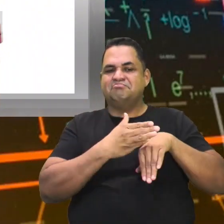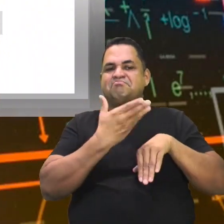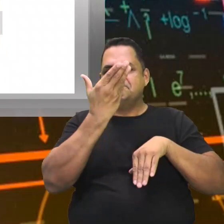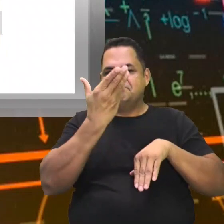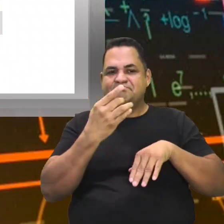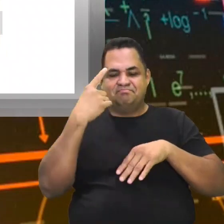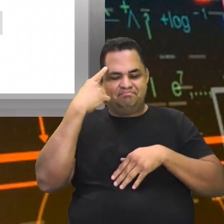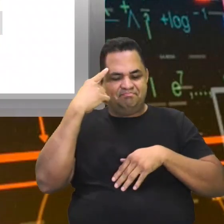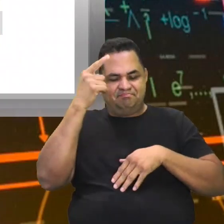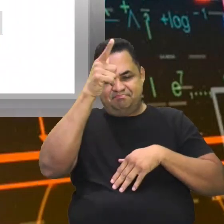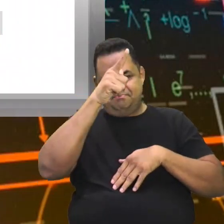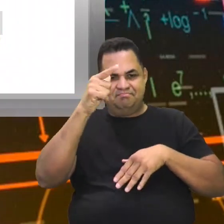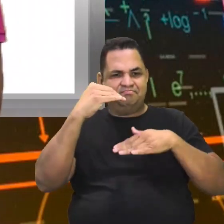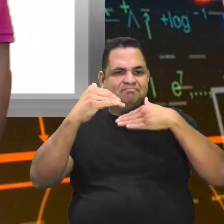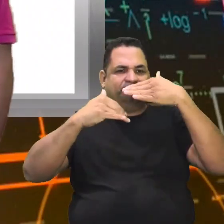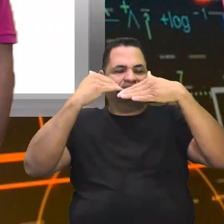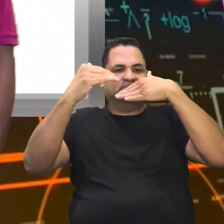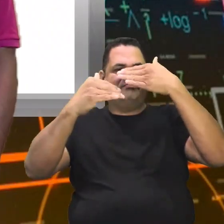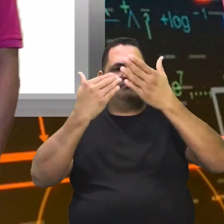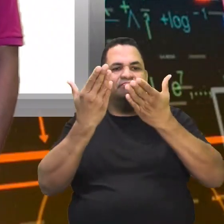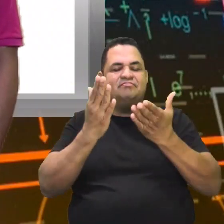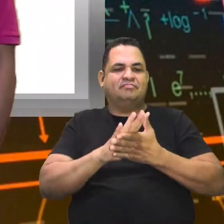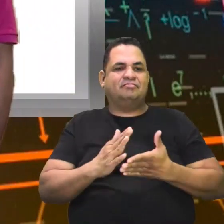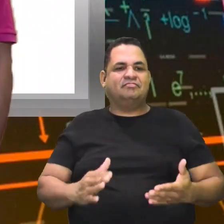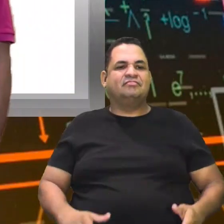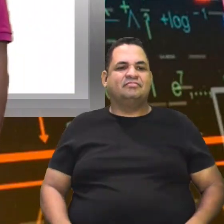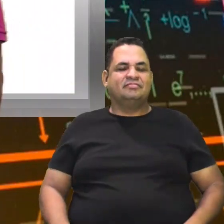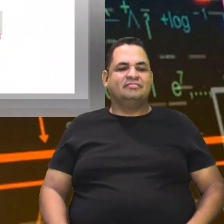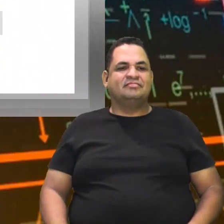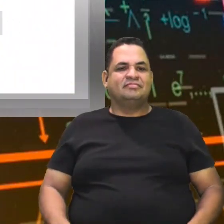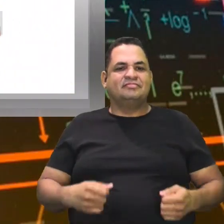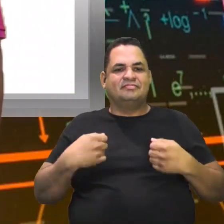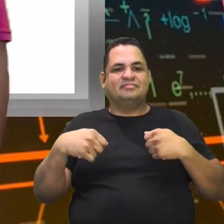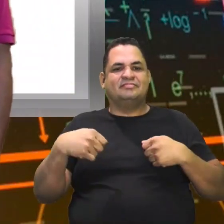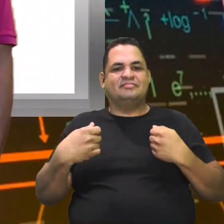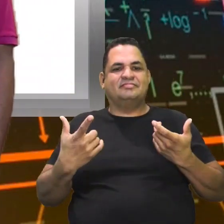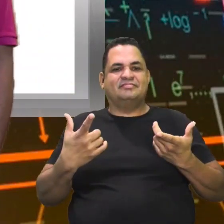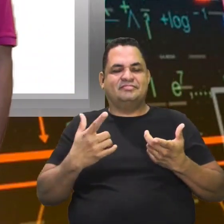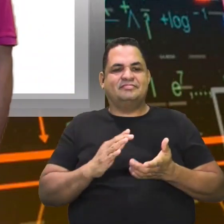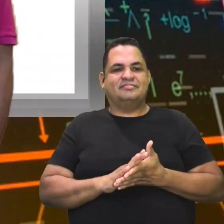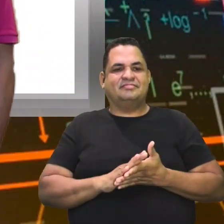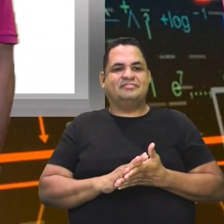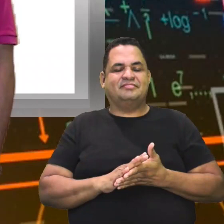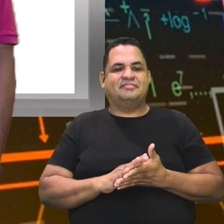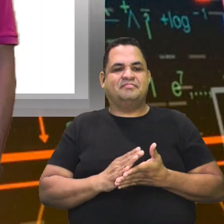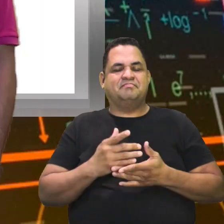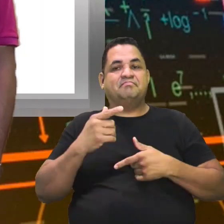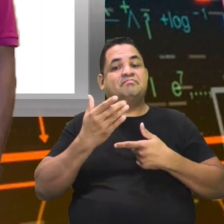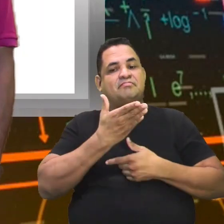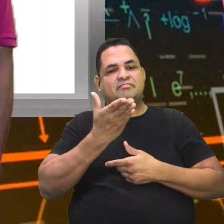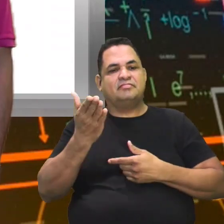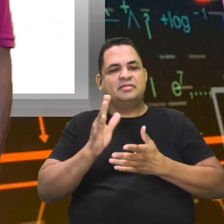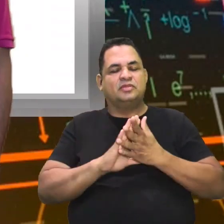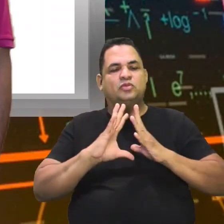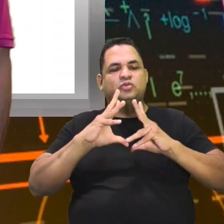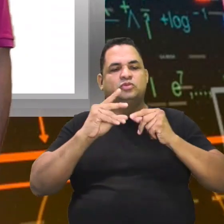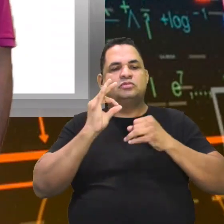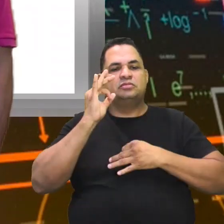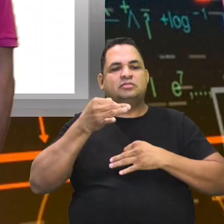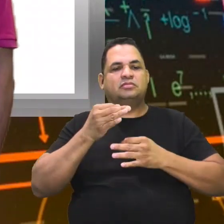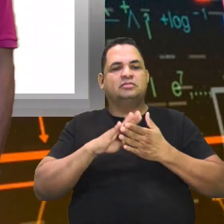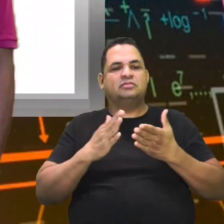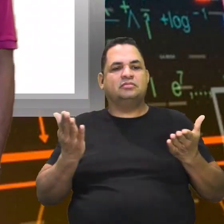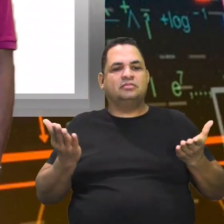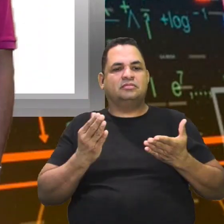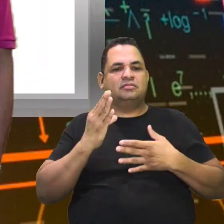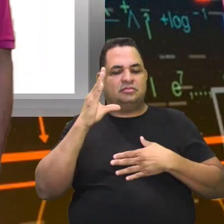desse de raciocínio lógico já está desenvolvendo muita coisa, tá? E a gente precisa desse desenvolvimento em vocês para que tudo dê certo lá no final.